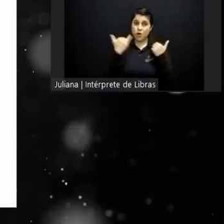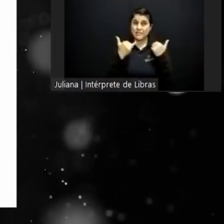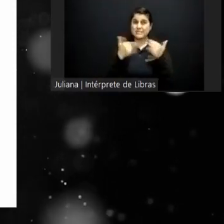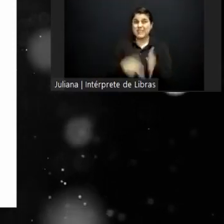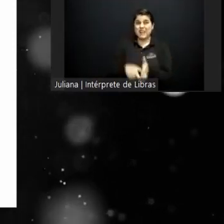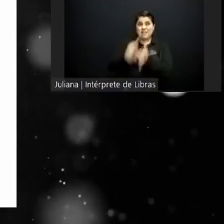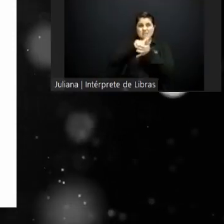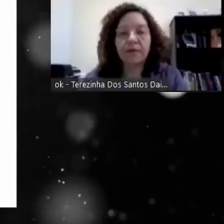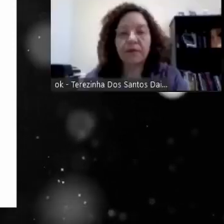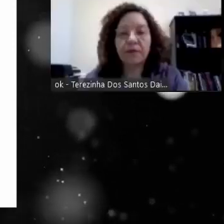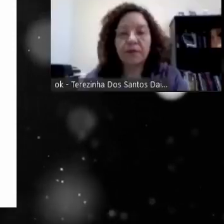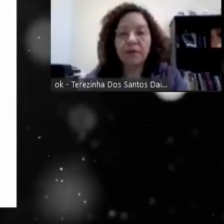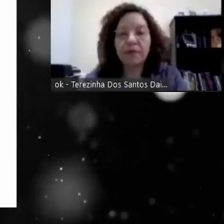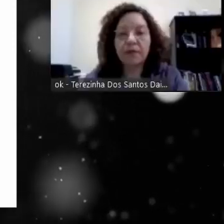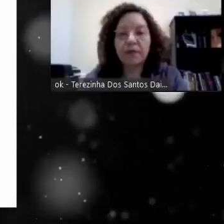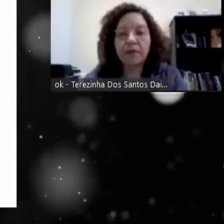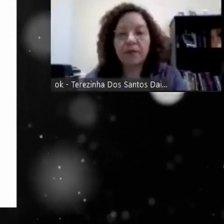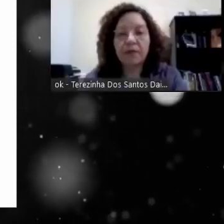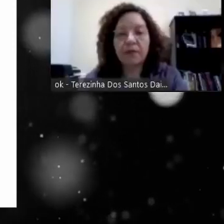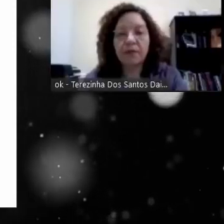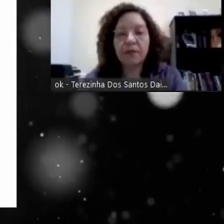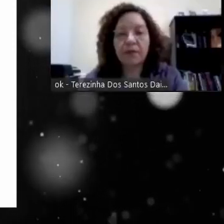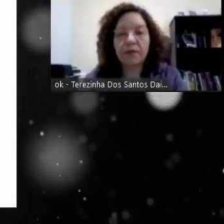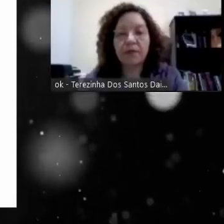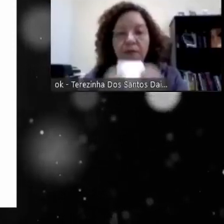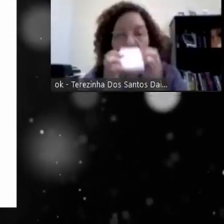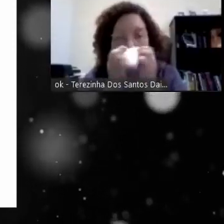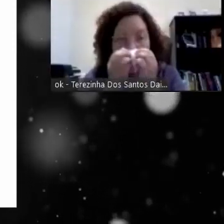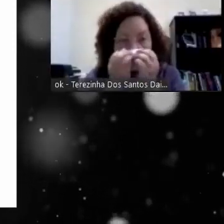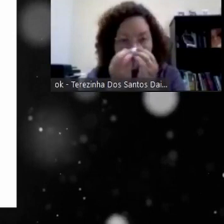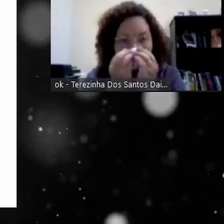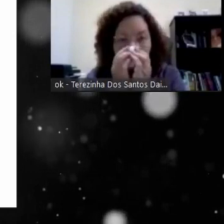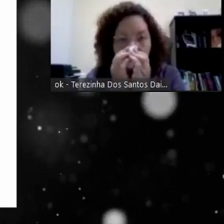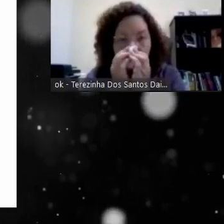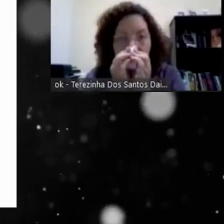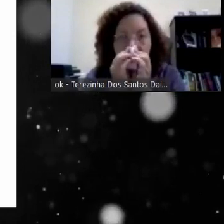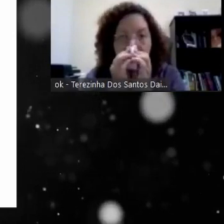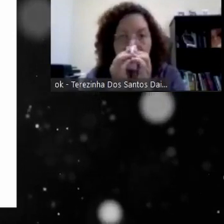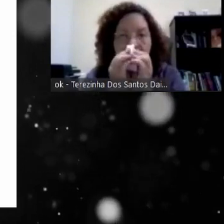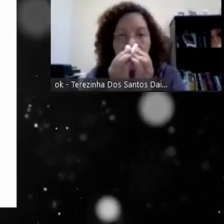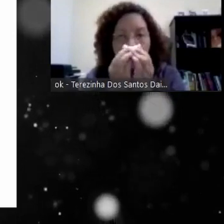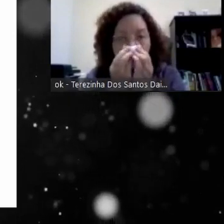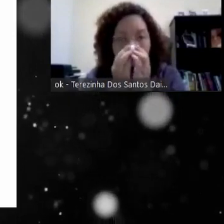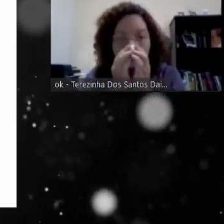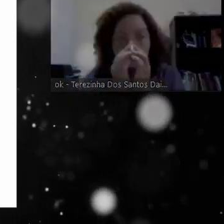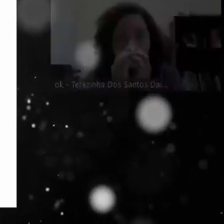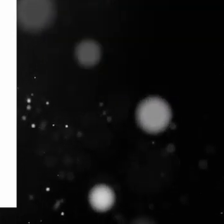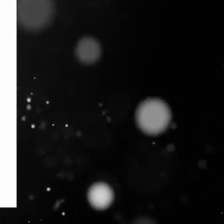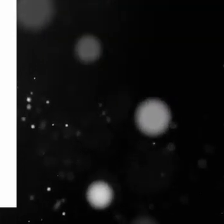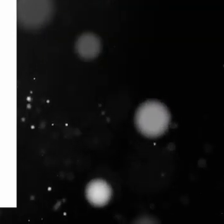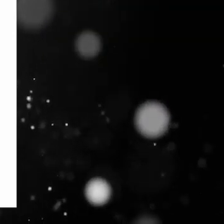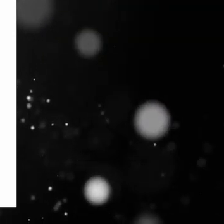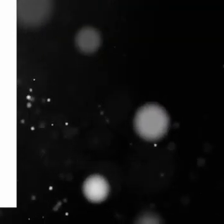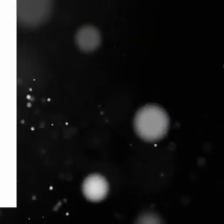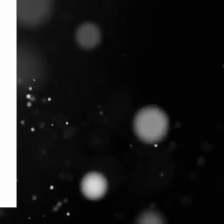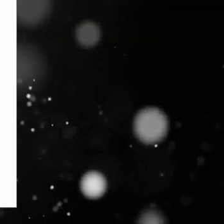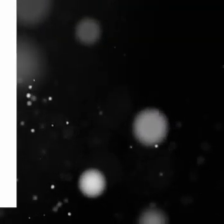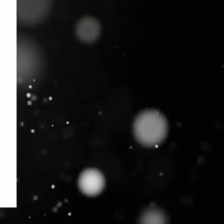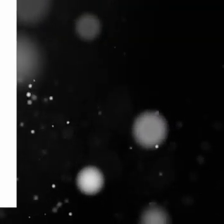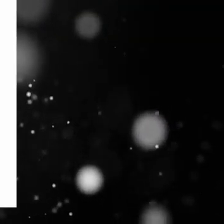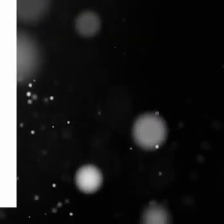que isso vai solucionar os problemas da cidade. Só não funciona como agrava a situação dos municípios, que vão ter maior